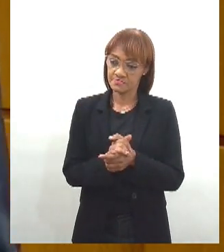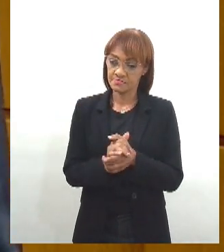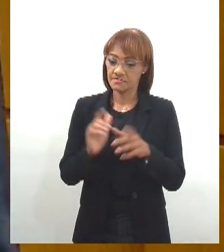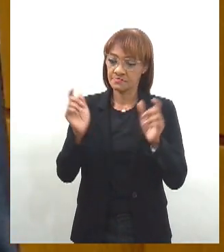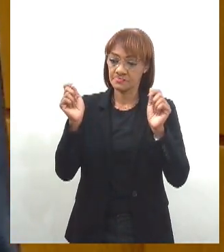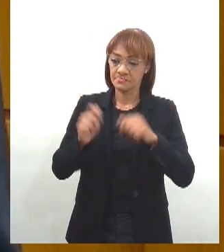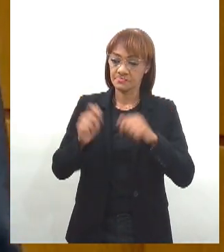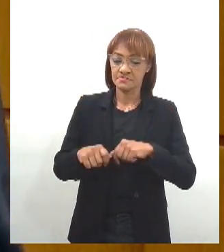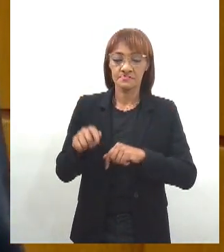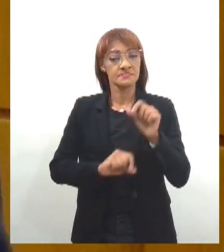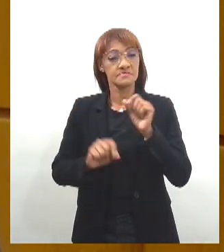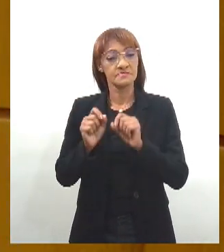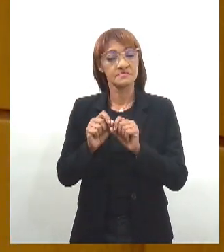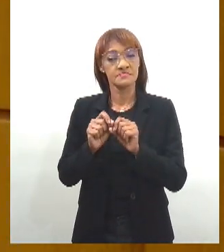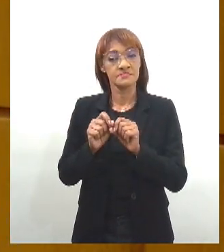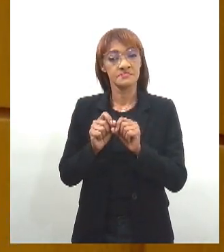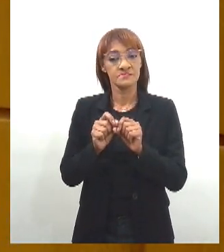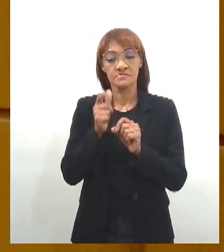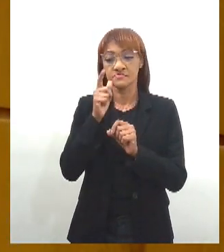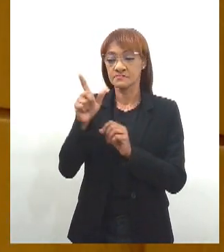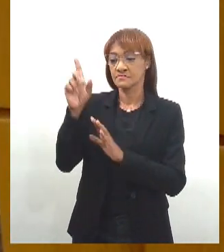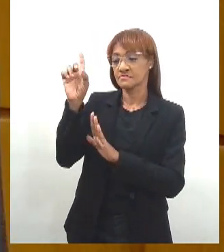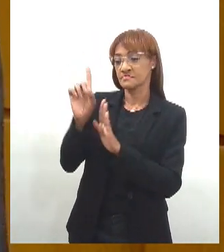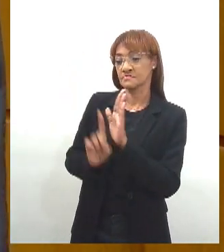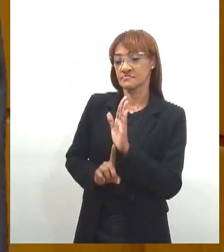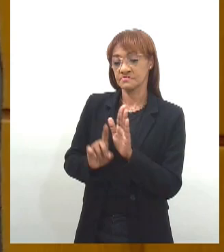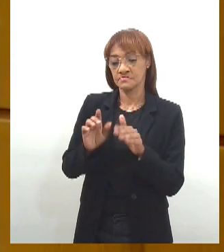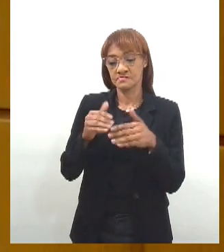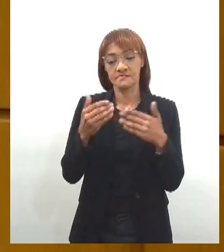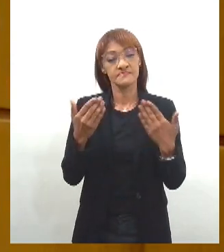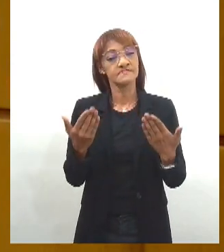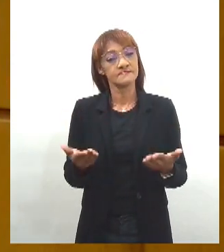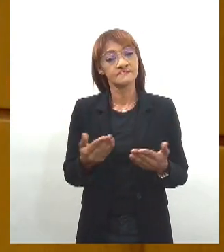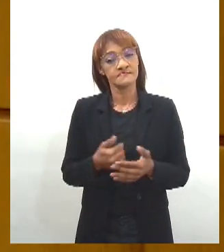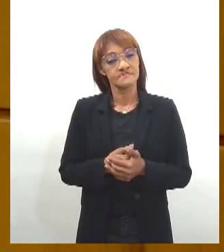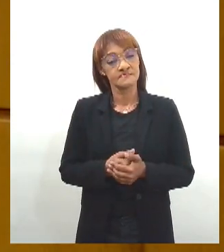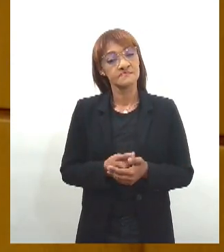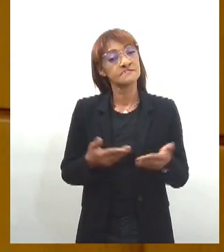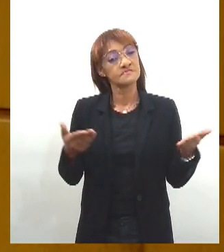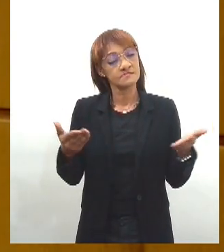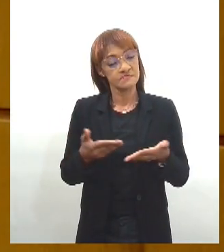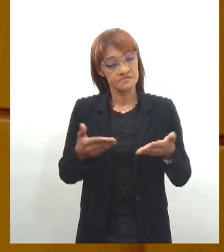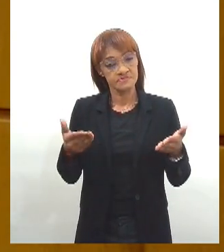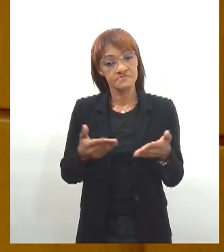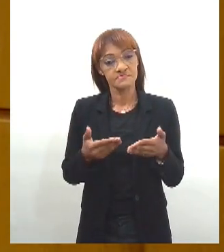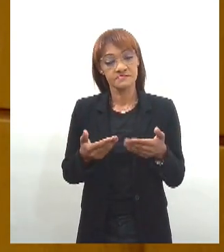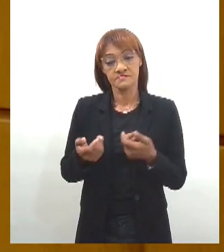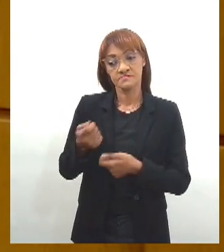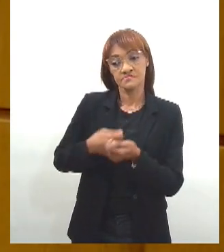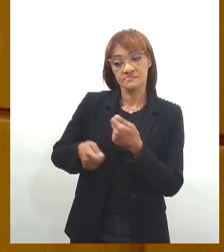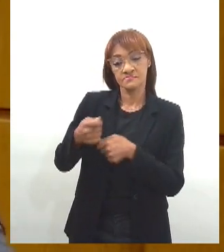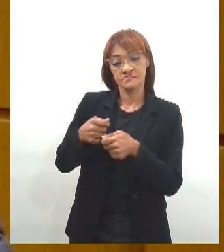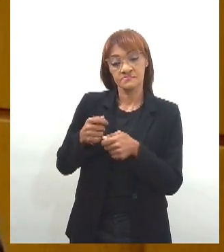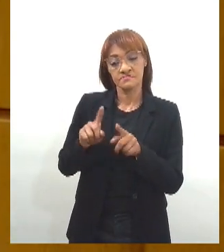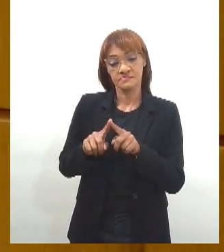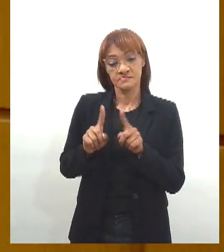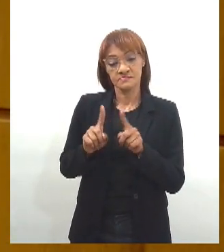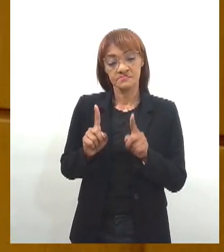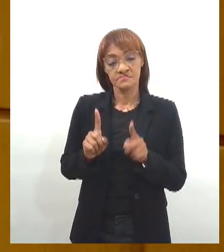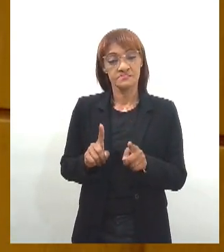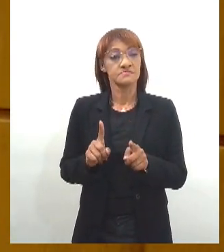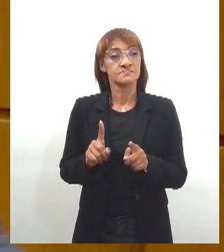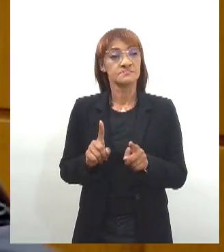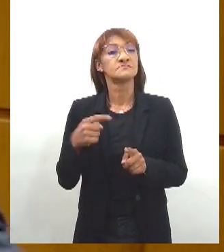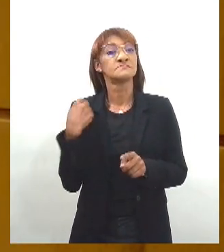esse direito. Então, é algo que traz para o Estado também uma certa economia. E a gente faz aqui um apelo ao governo do